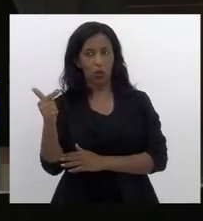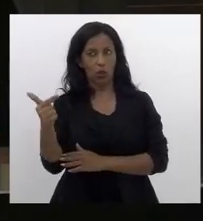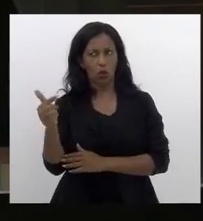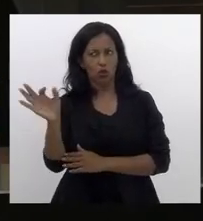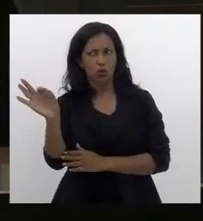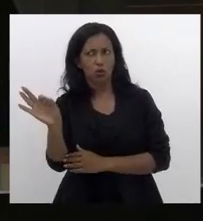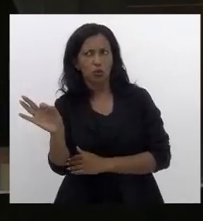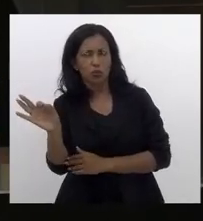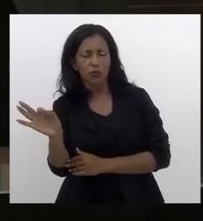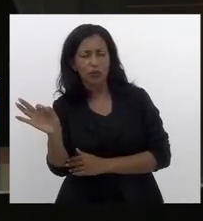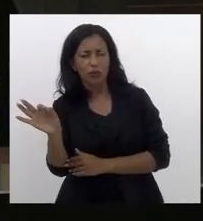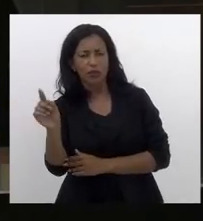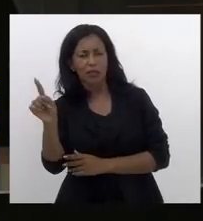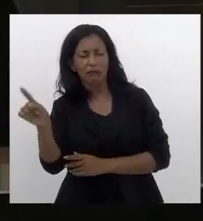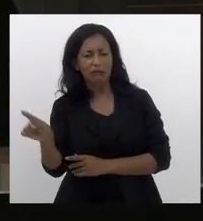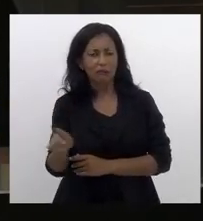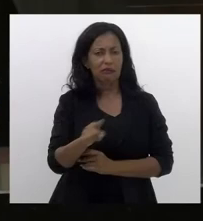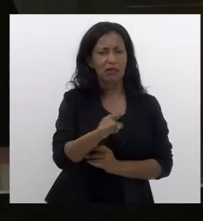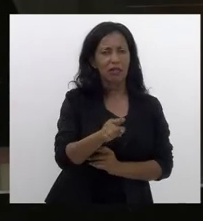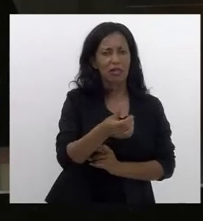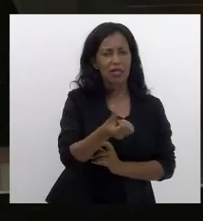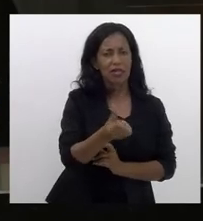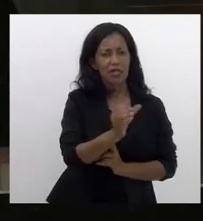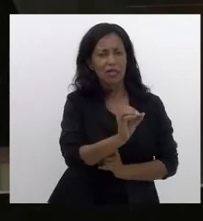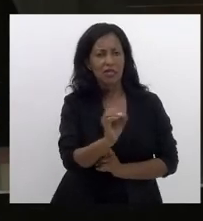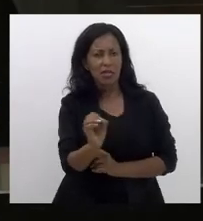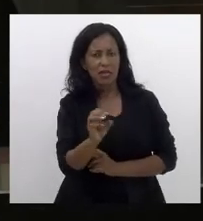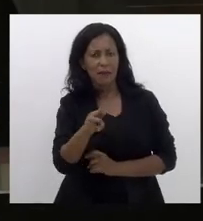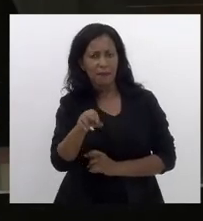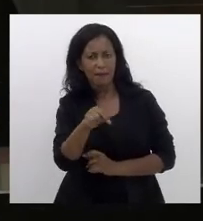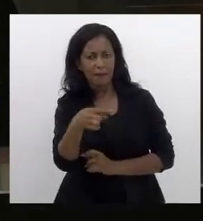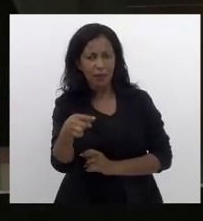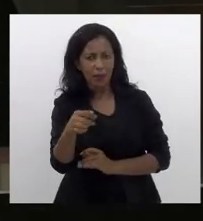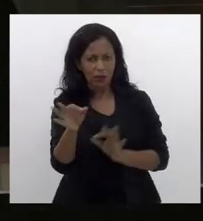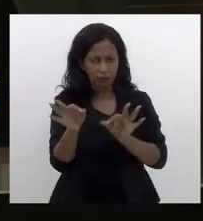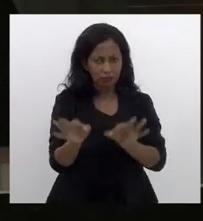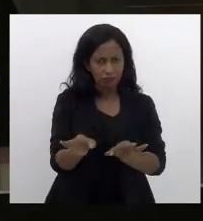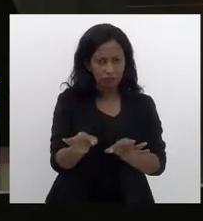2% corresponde a 600 milhões. Ora,